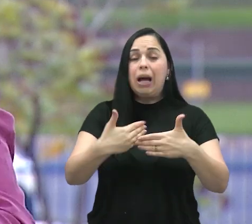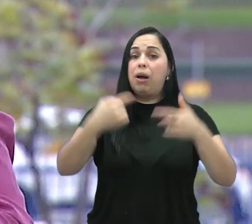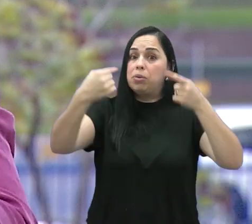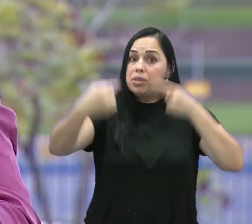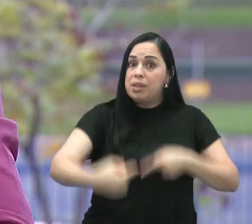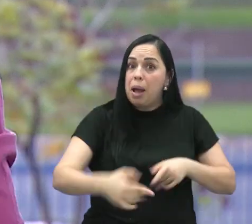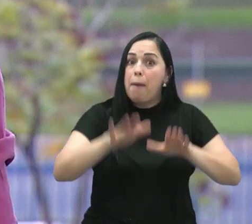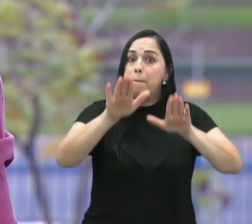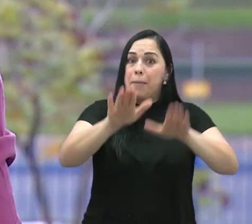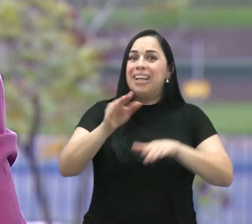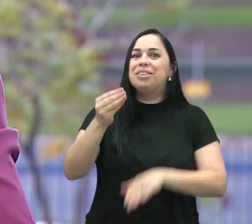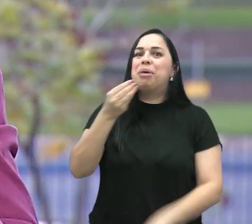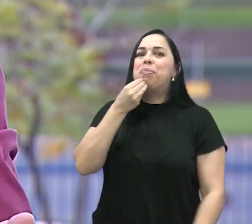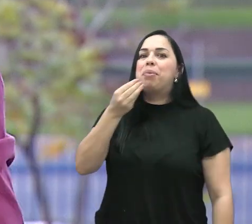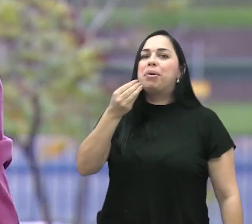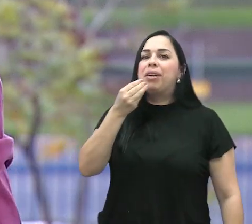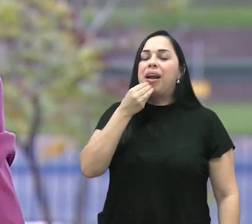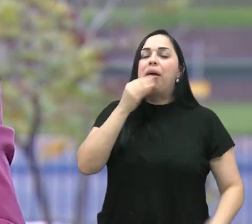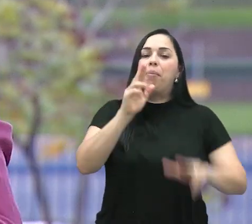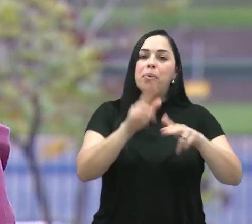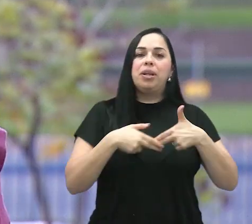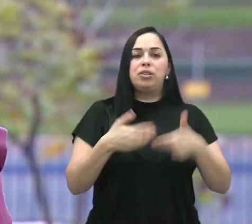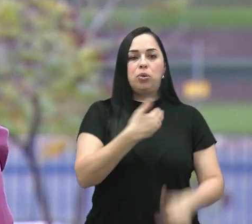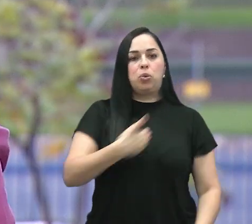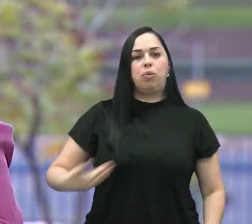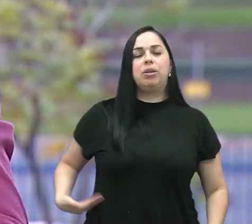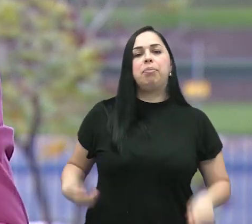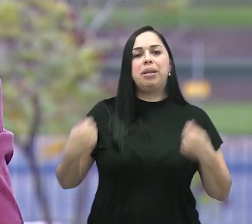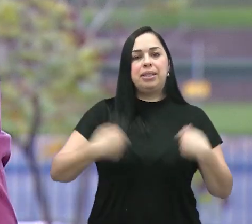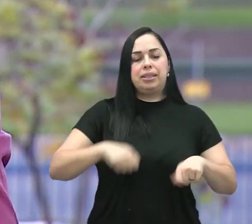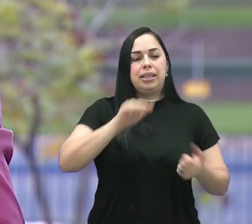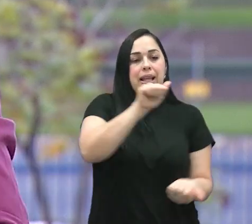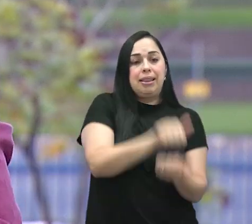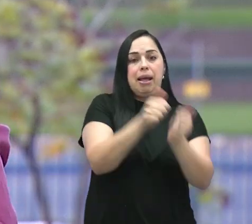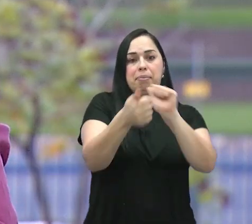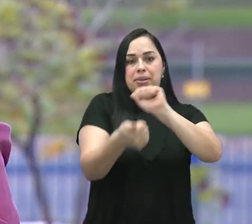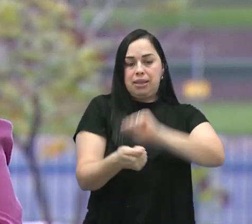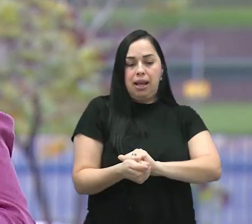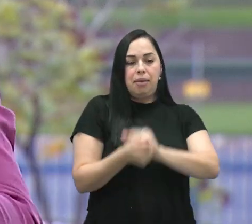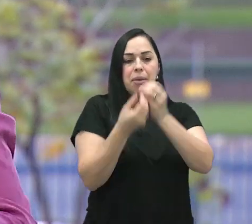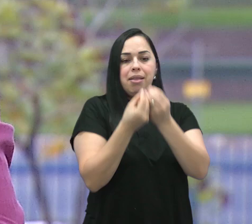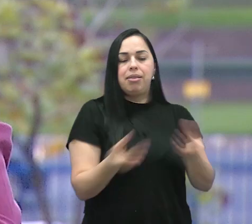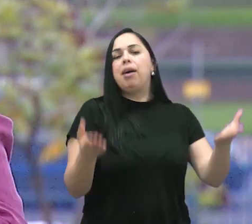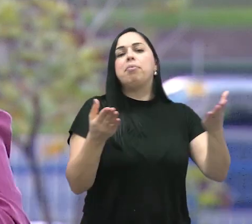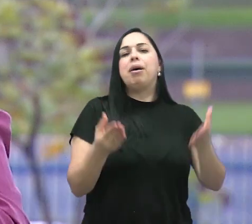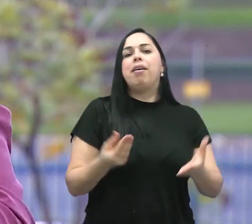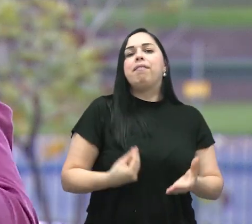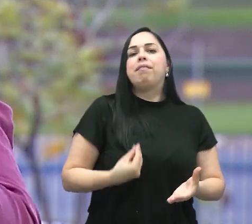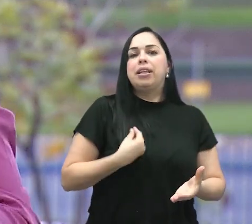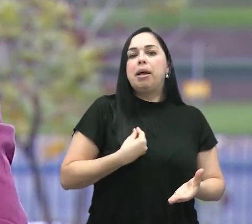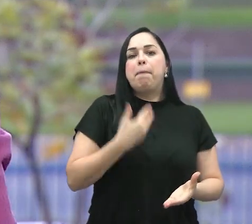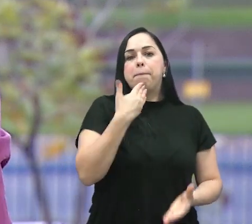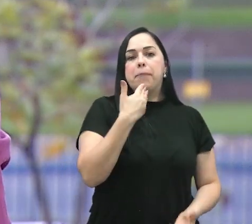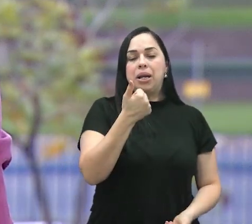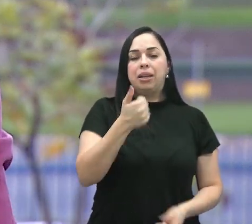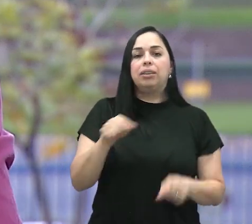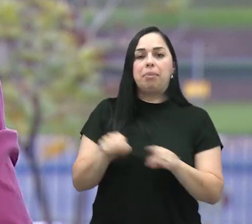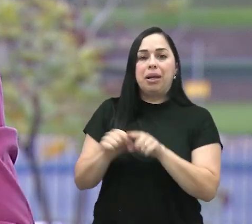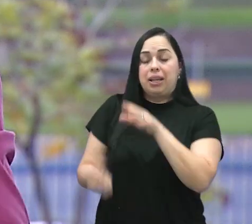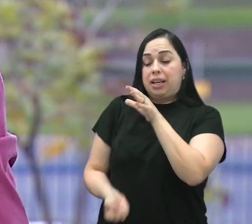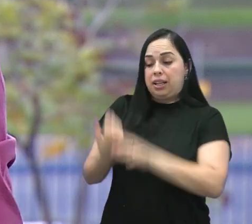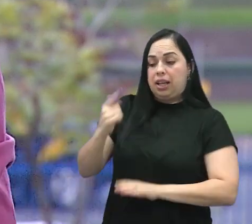mas também oportunidades. A sociedade e o poder público precisam se adaptar para garantir que os idosos tenham uma vida